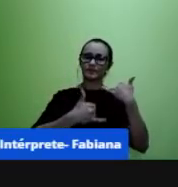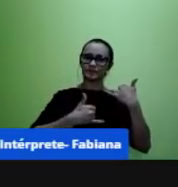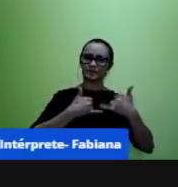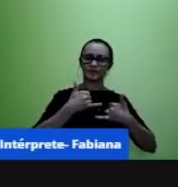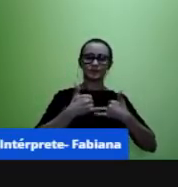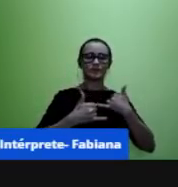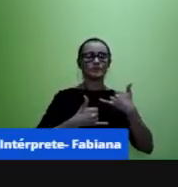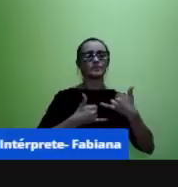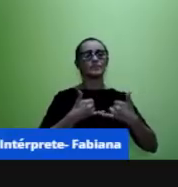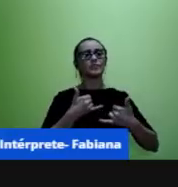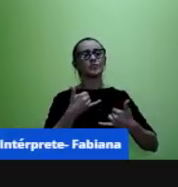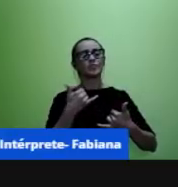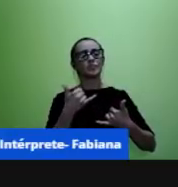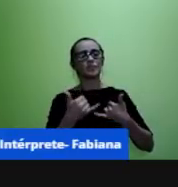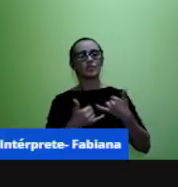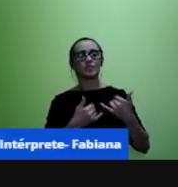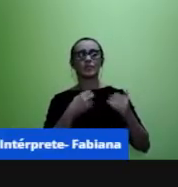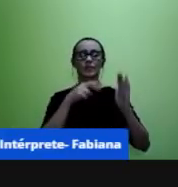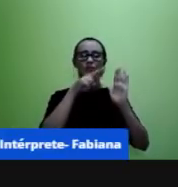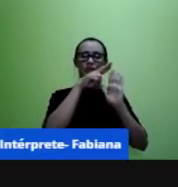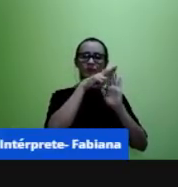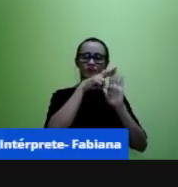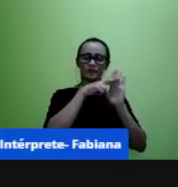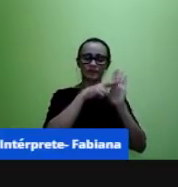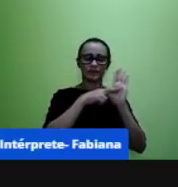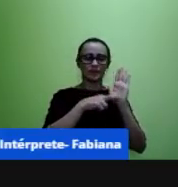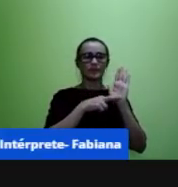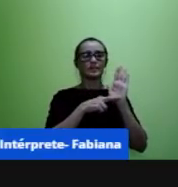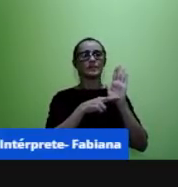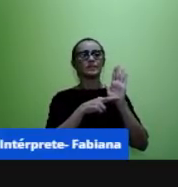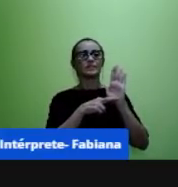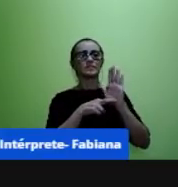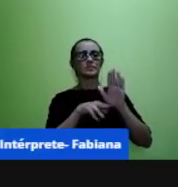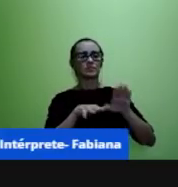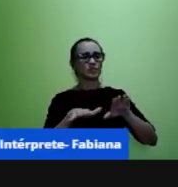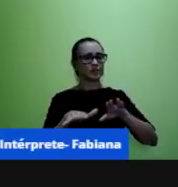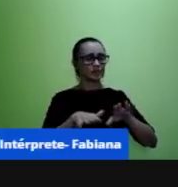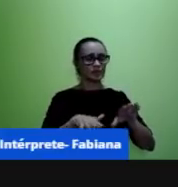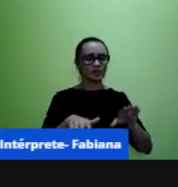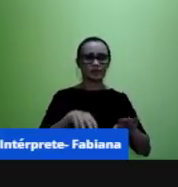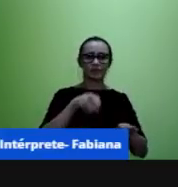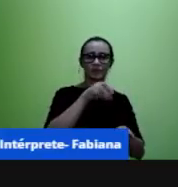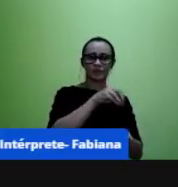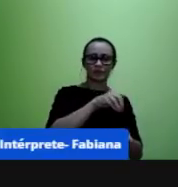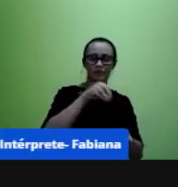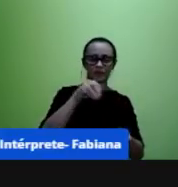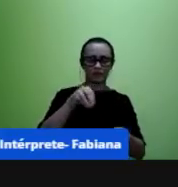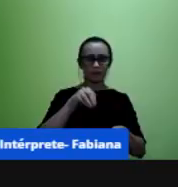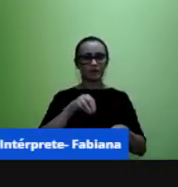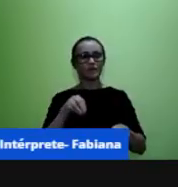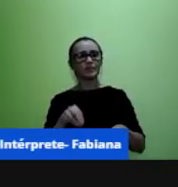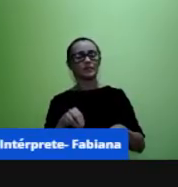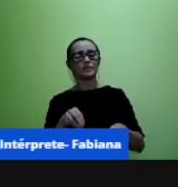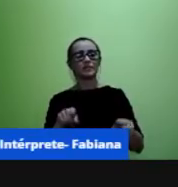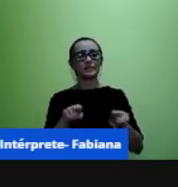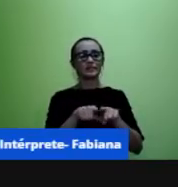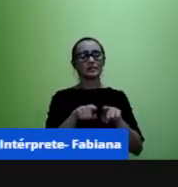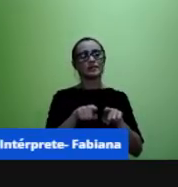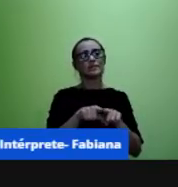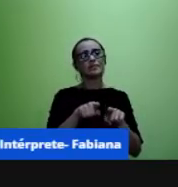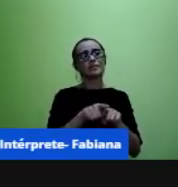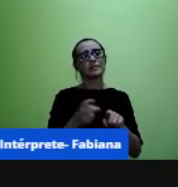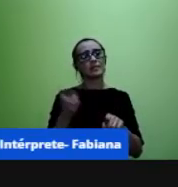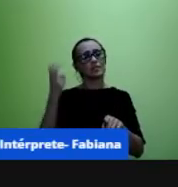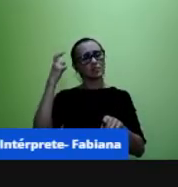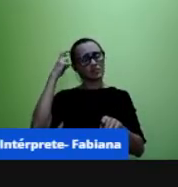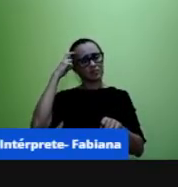como jogar, as regras, a movimentação, e também, dependendo do jogo, ele vai aprender a cultura desse jogo, né? Se é de uma